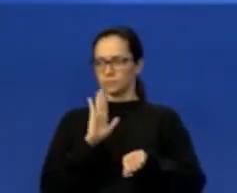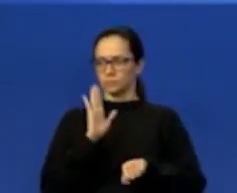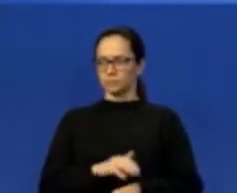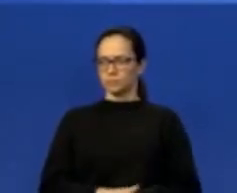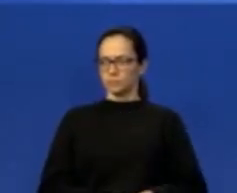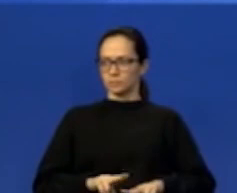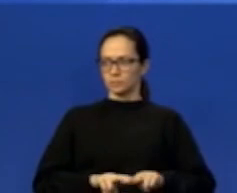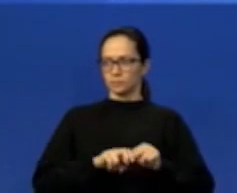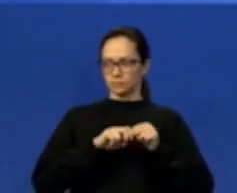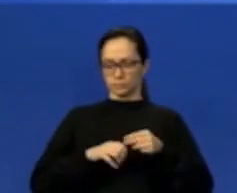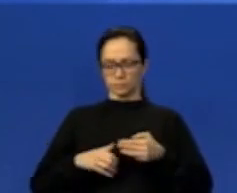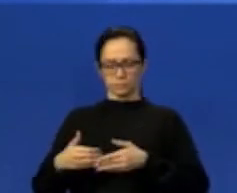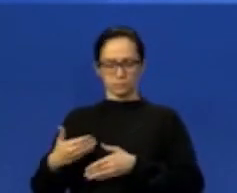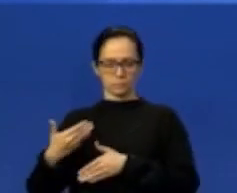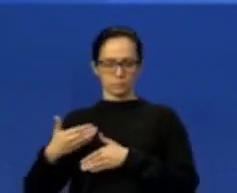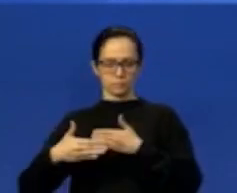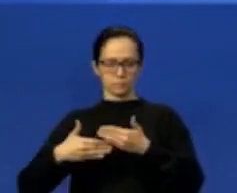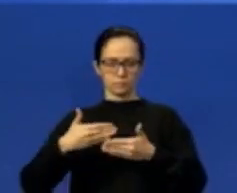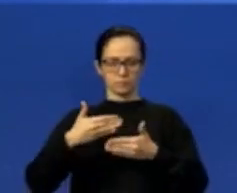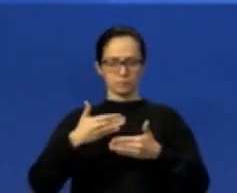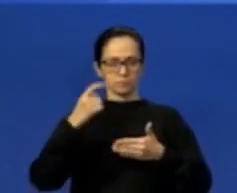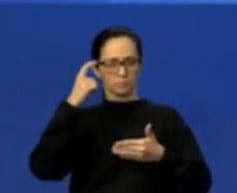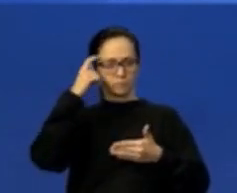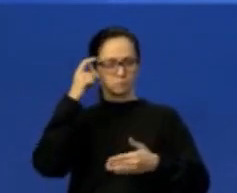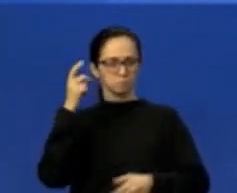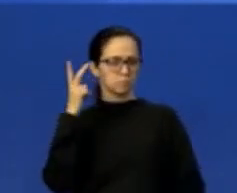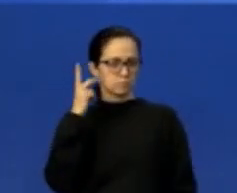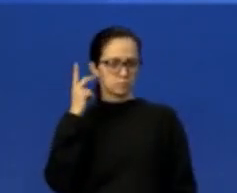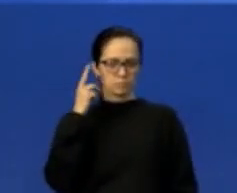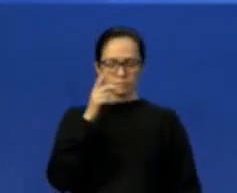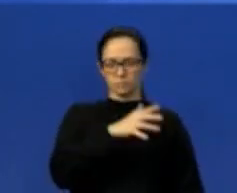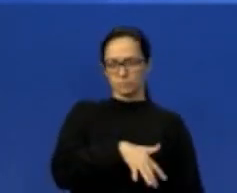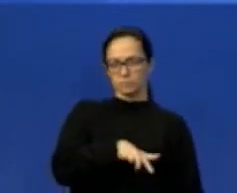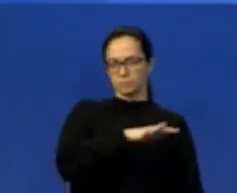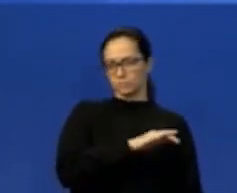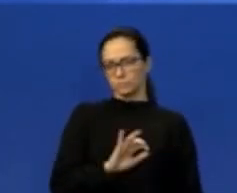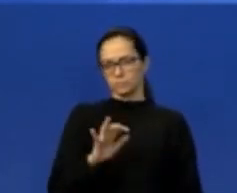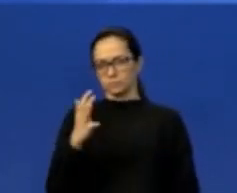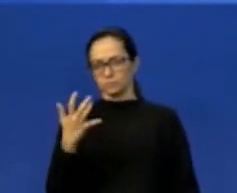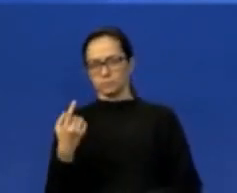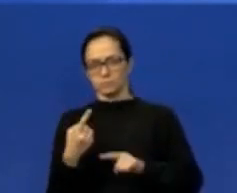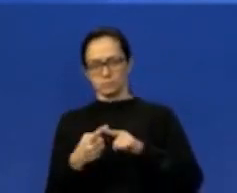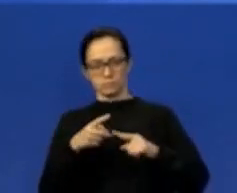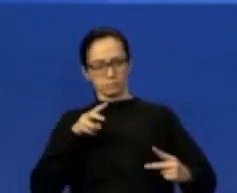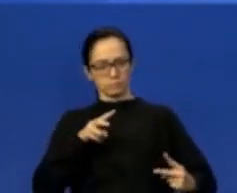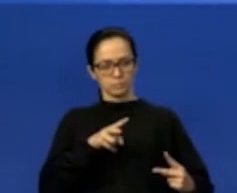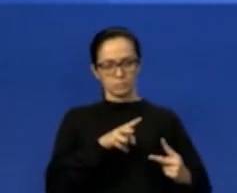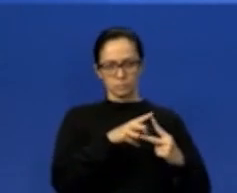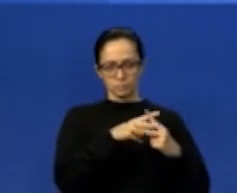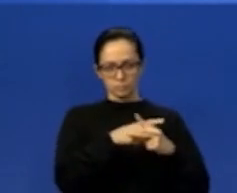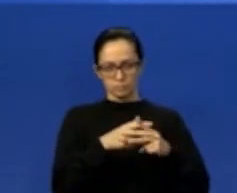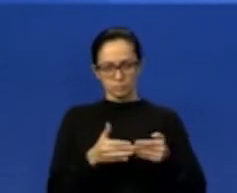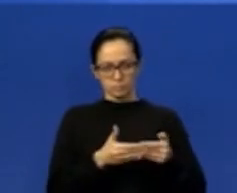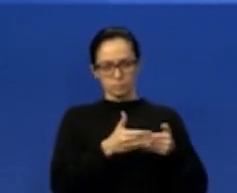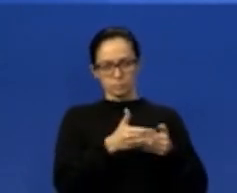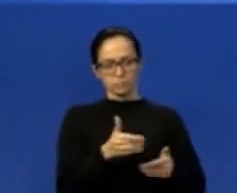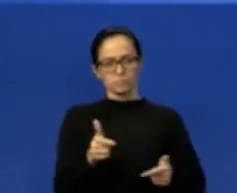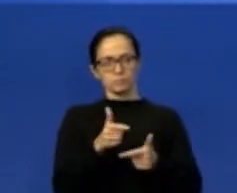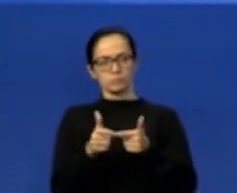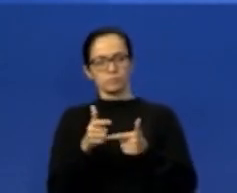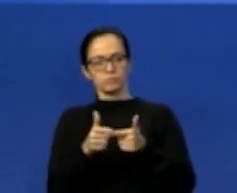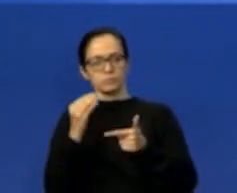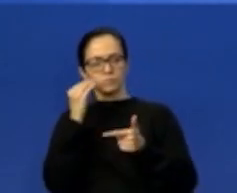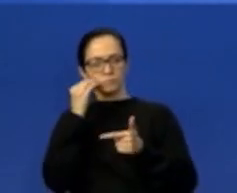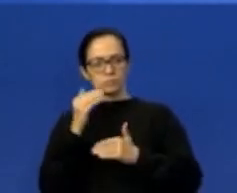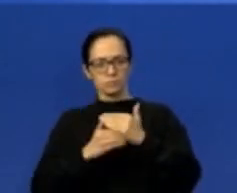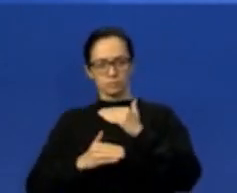esse processo, né, é natural do ser humano. As lutas, elas podem minimizar esse processo